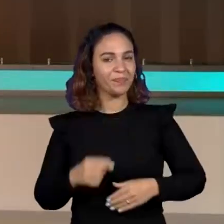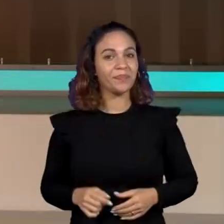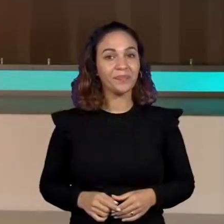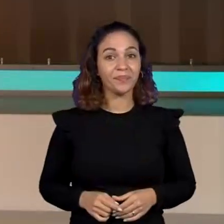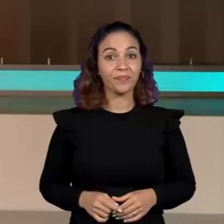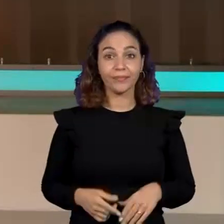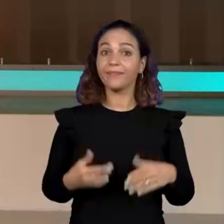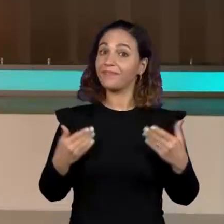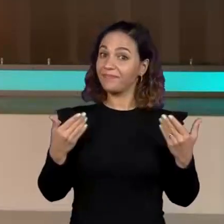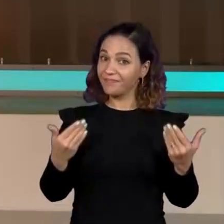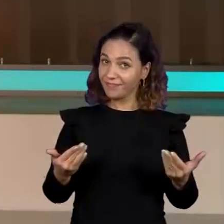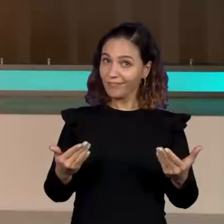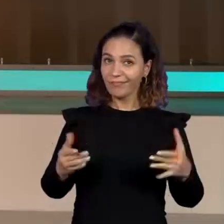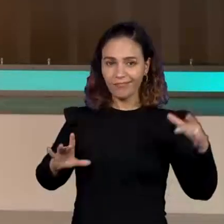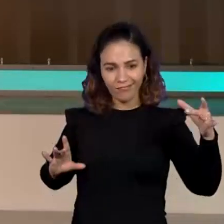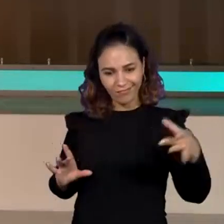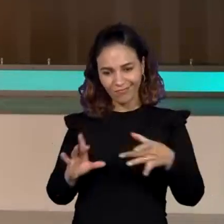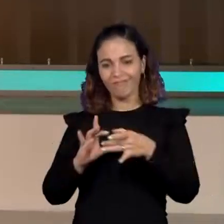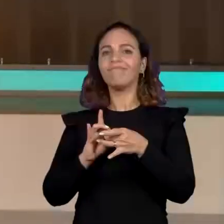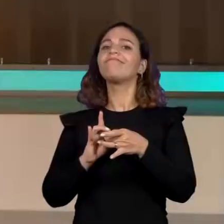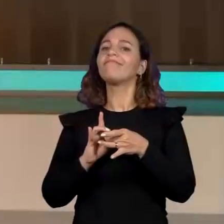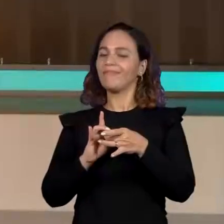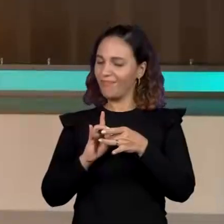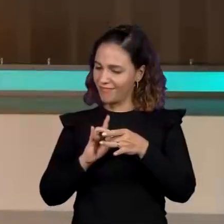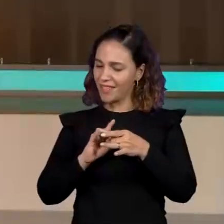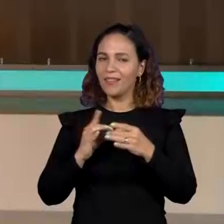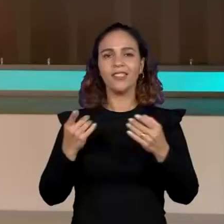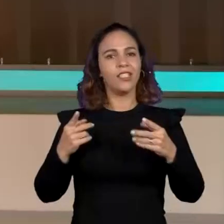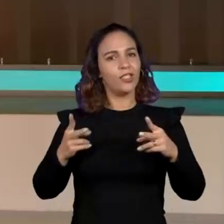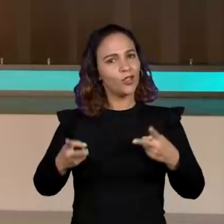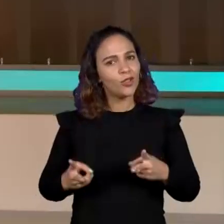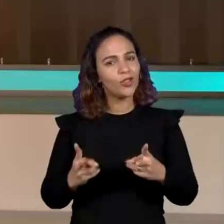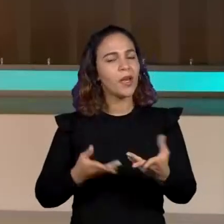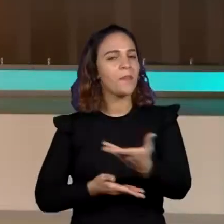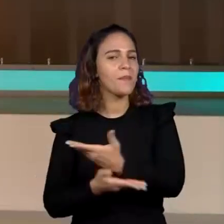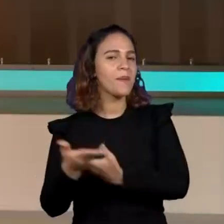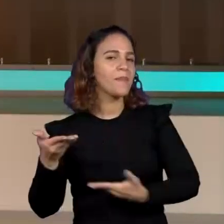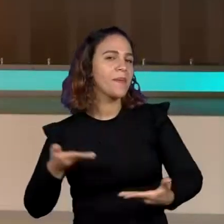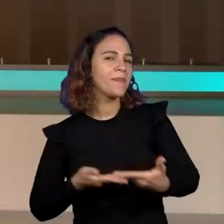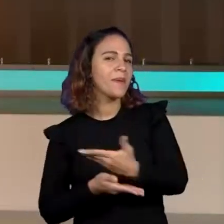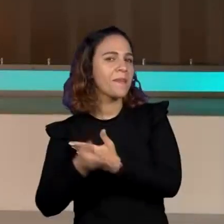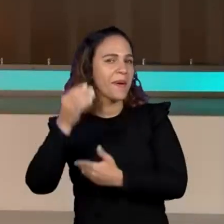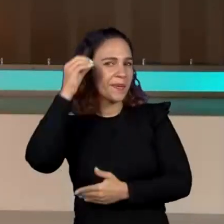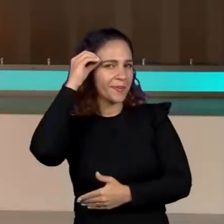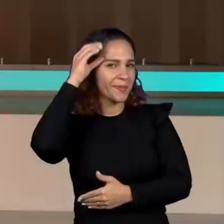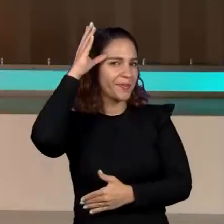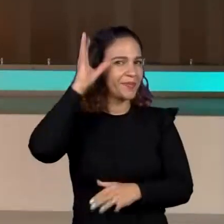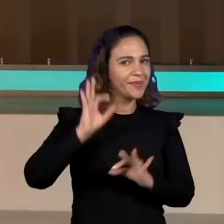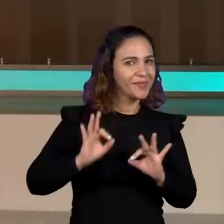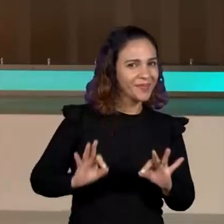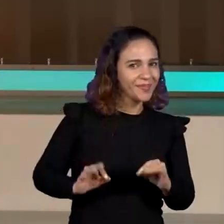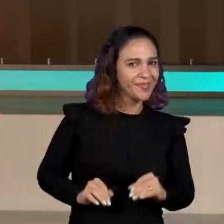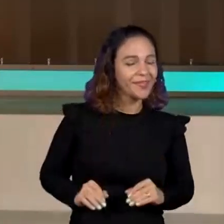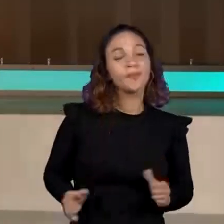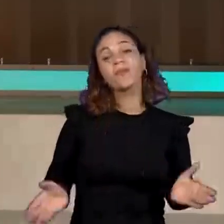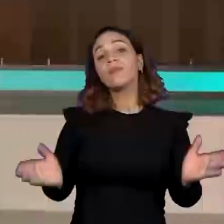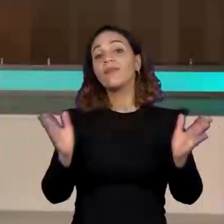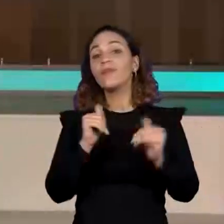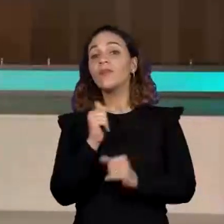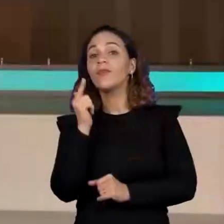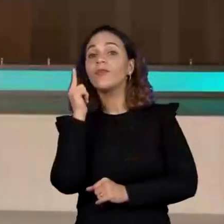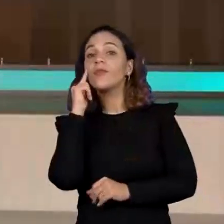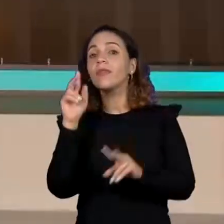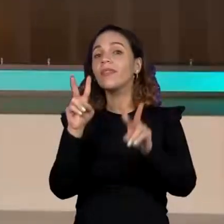Gente, é dessa união aqui, ó, que vale a pena a gente trocar conhecimento, certo? Então, vamos para o